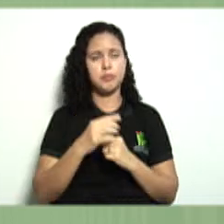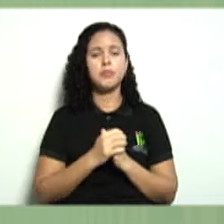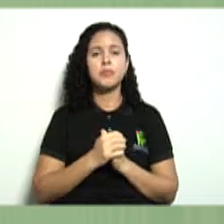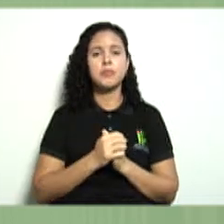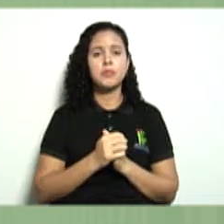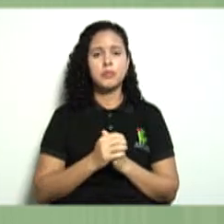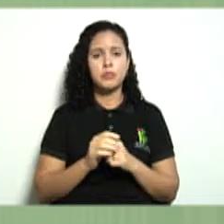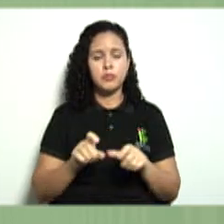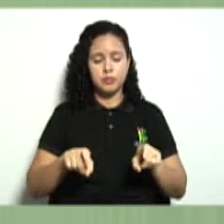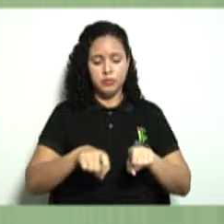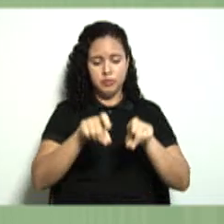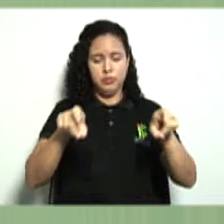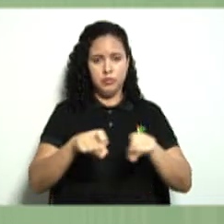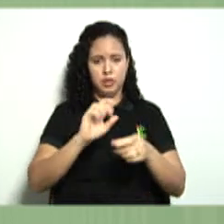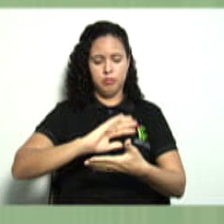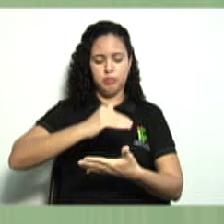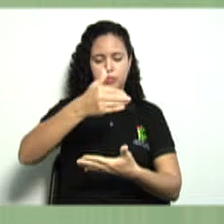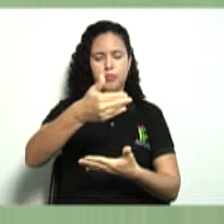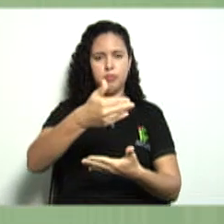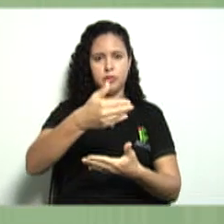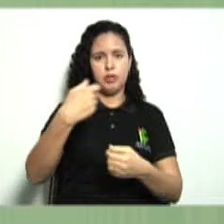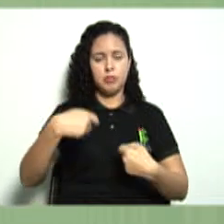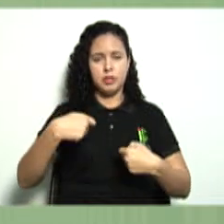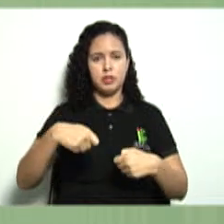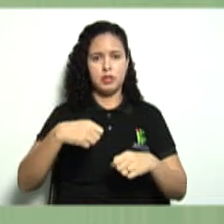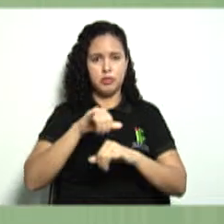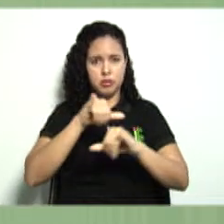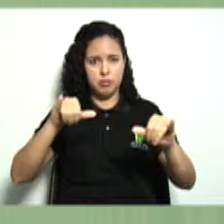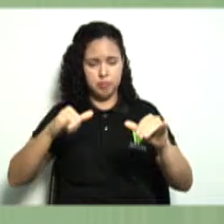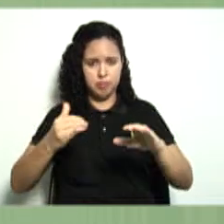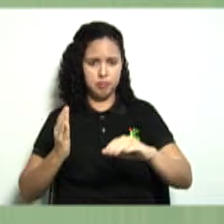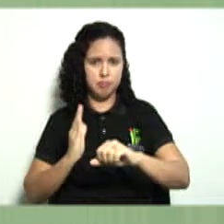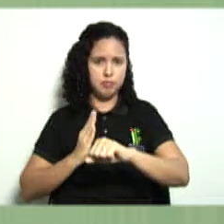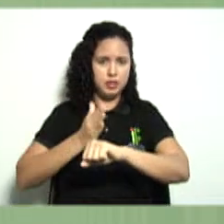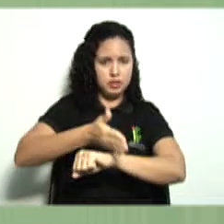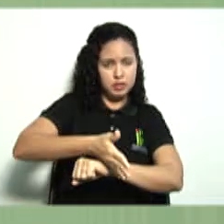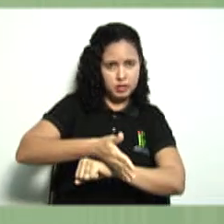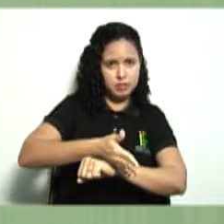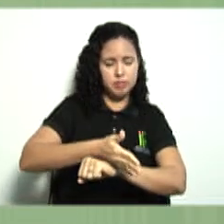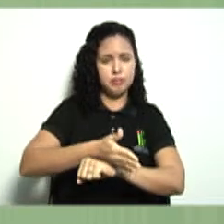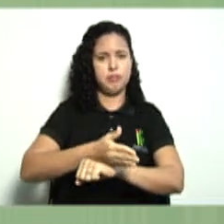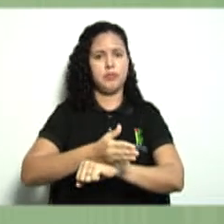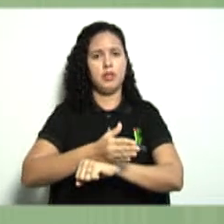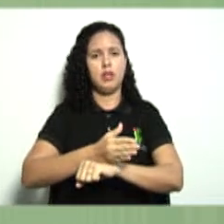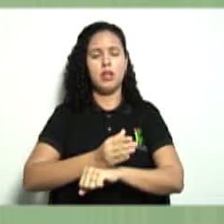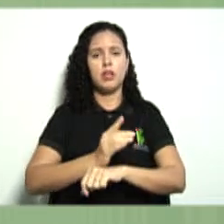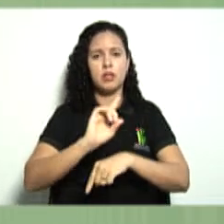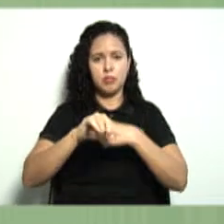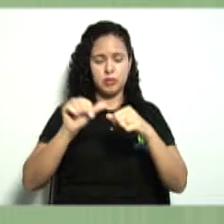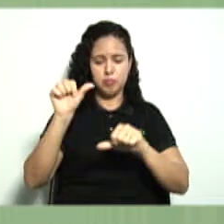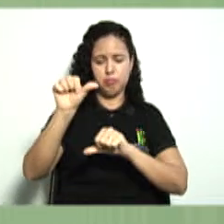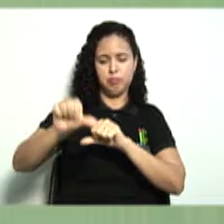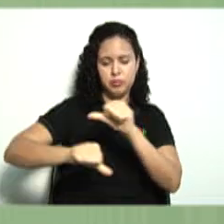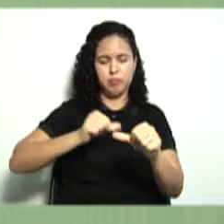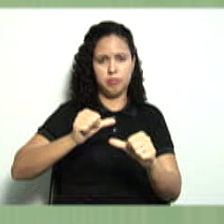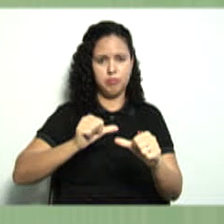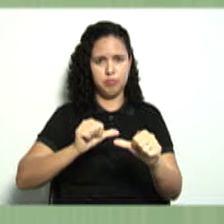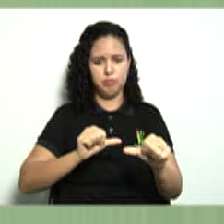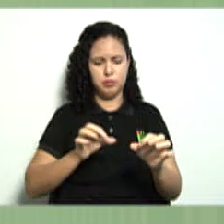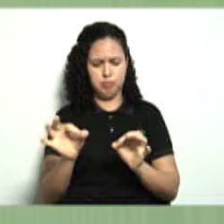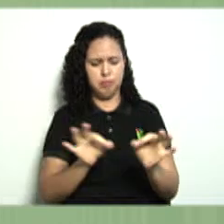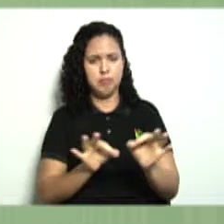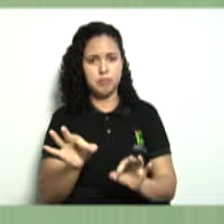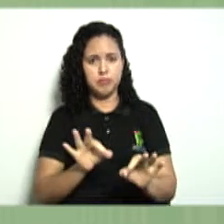no seu computador, ela primeiro tem que entrar, não é isso? Depois ela tem que ser processada, e em